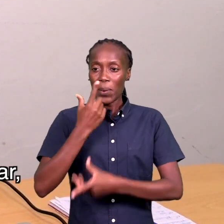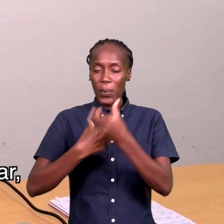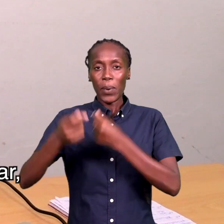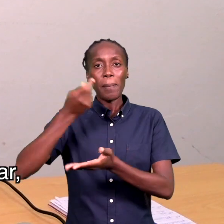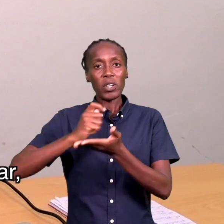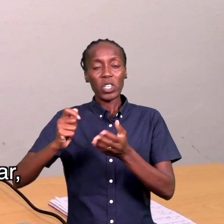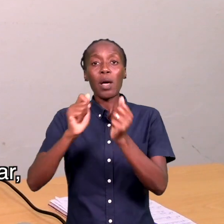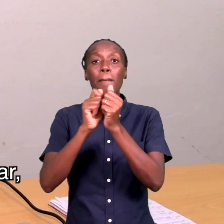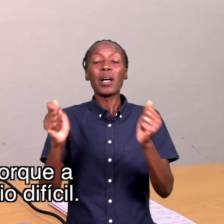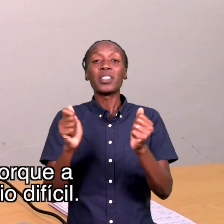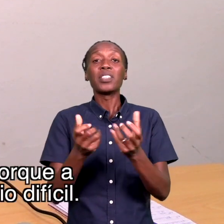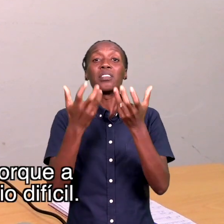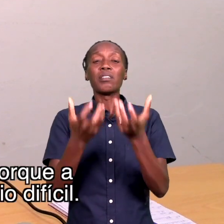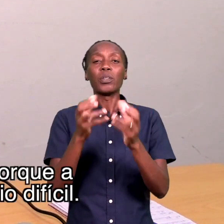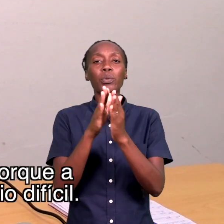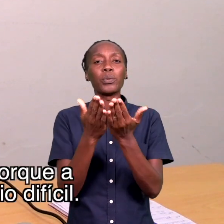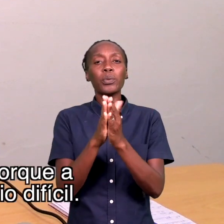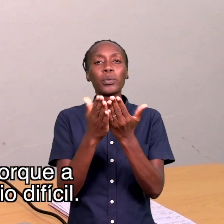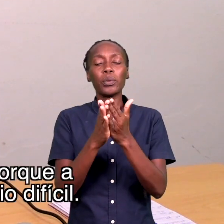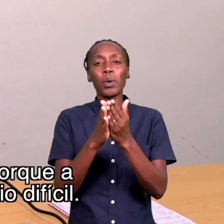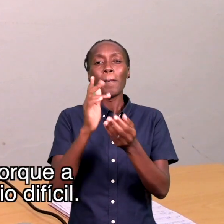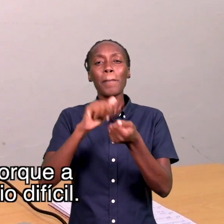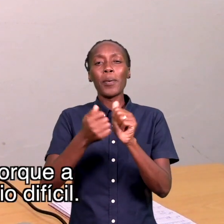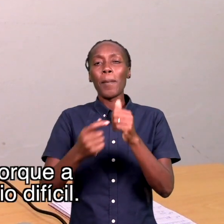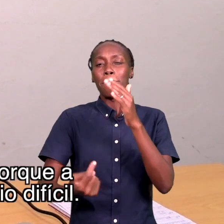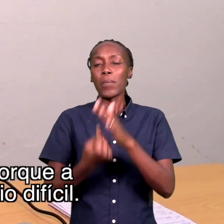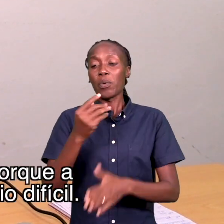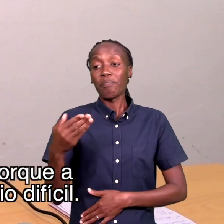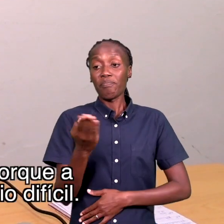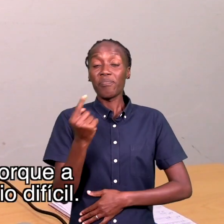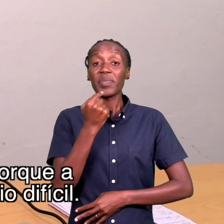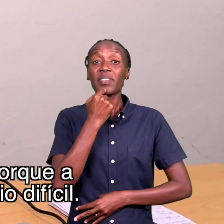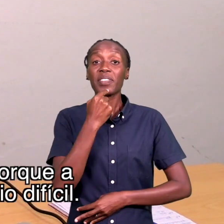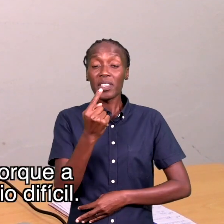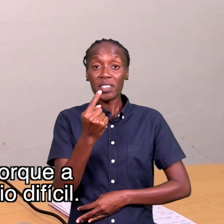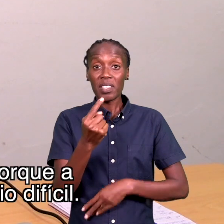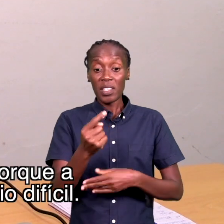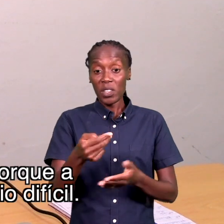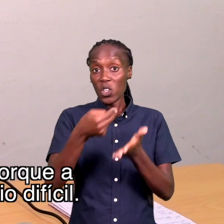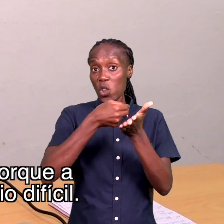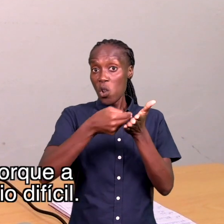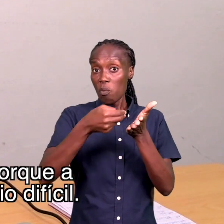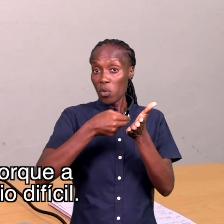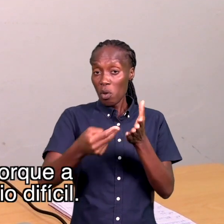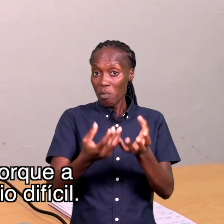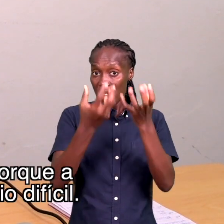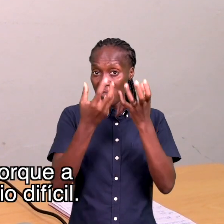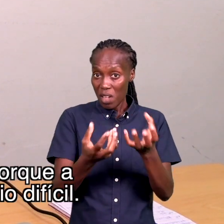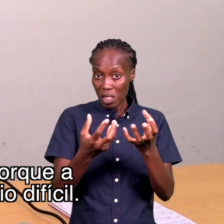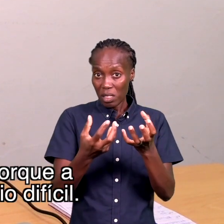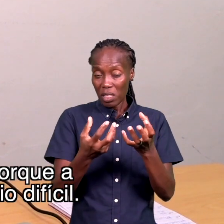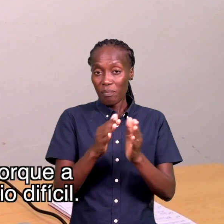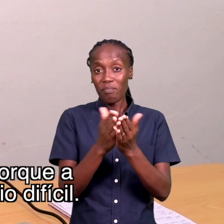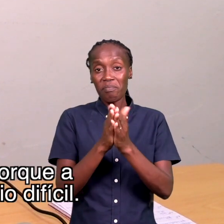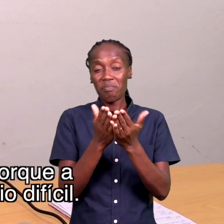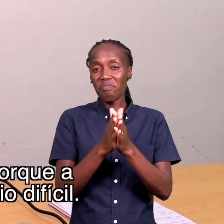tinham idade escolar, tivemos um pouco de problemas com a escola, porque a escola